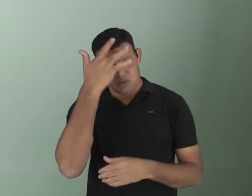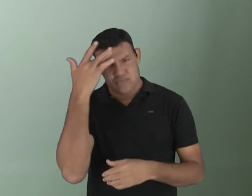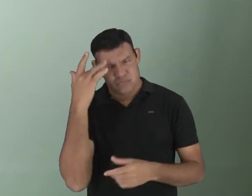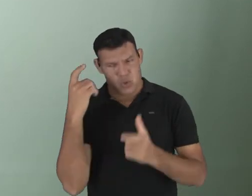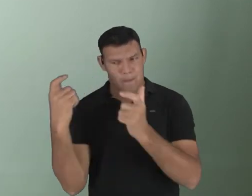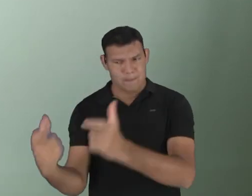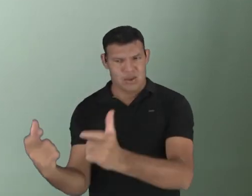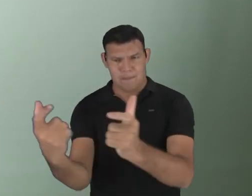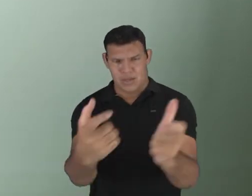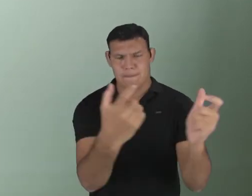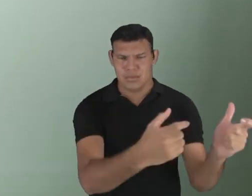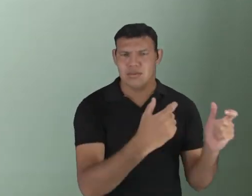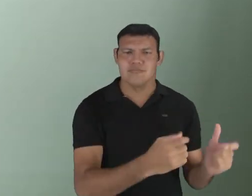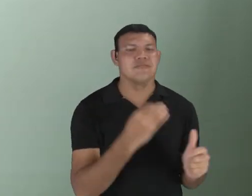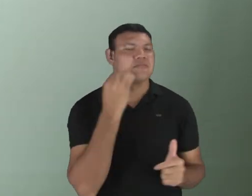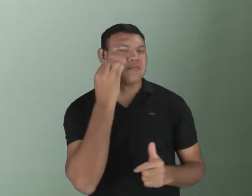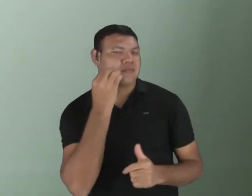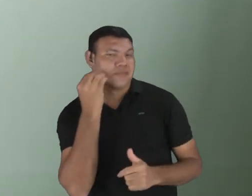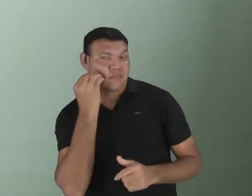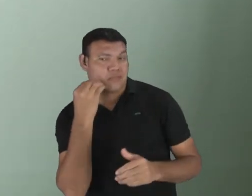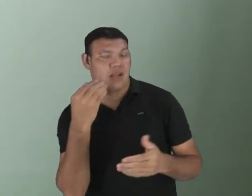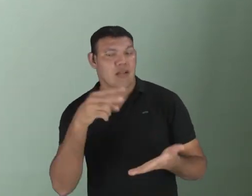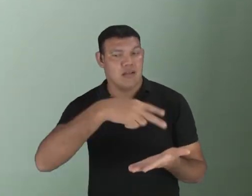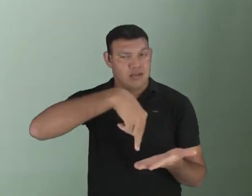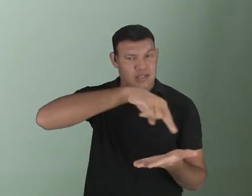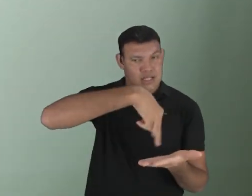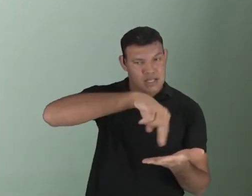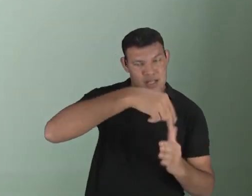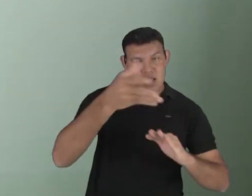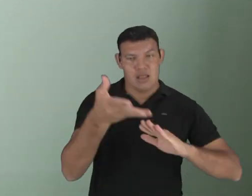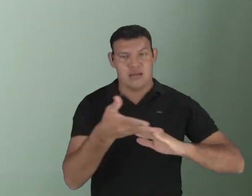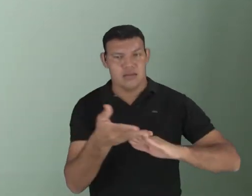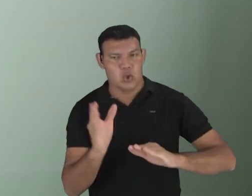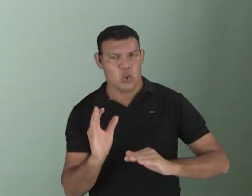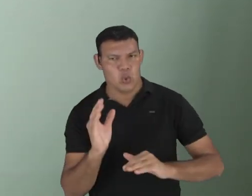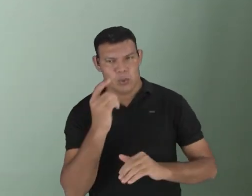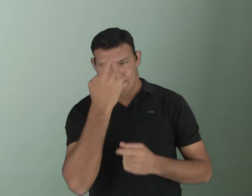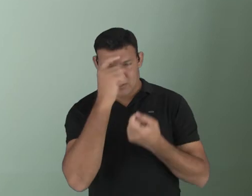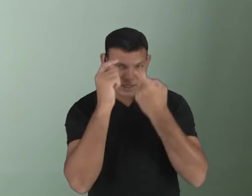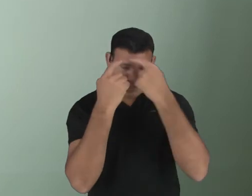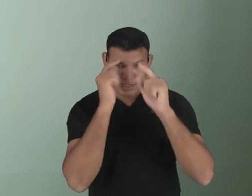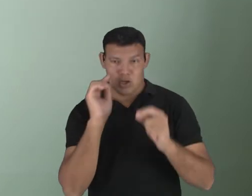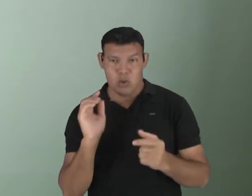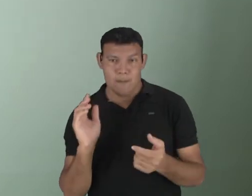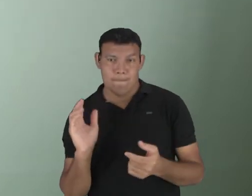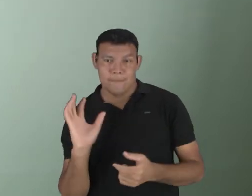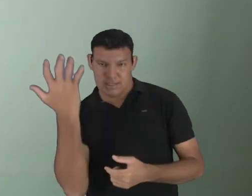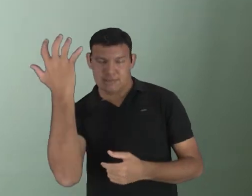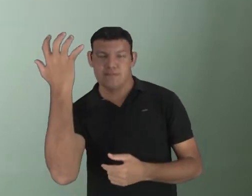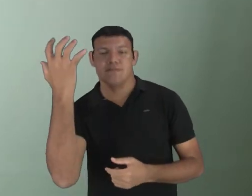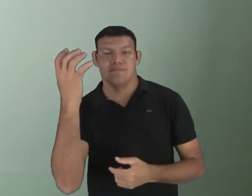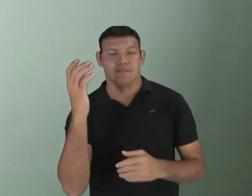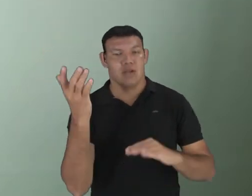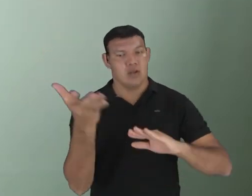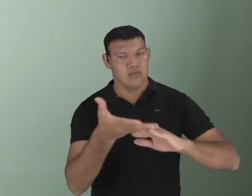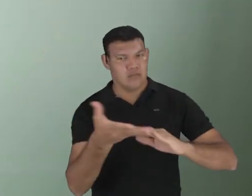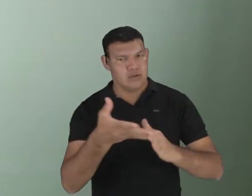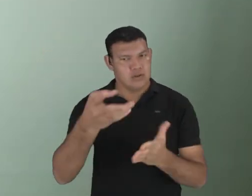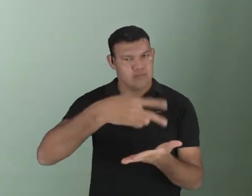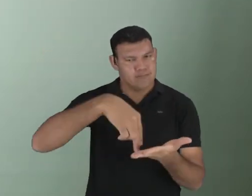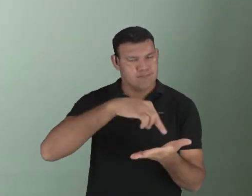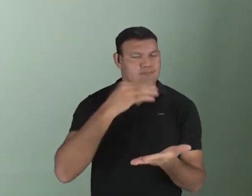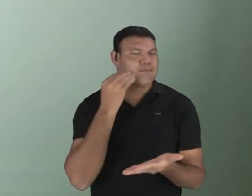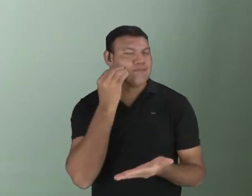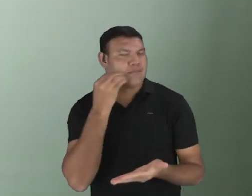dançar. Qualquer um de nós, em qualquer espaço, podemos experimentar a dança contemporânea e criar um espetáculo de dança contemporânea